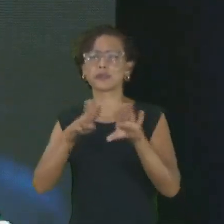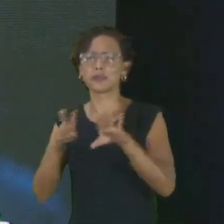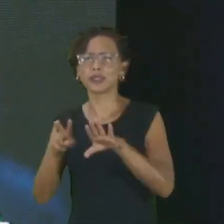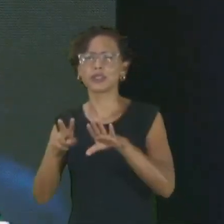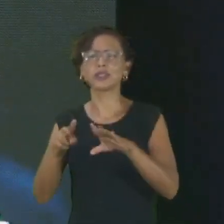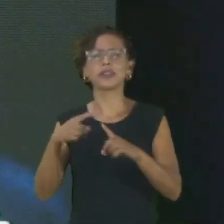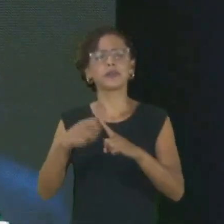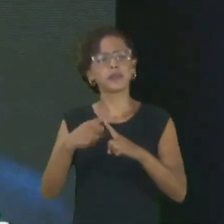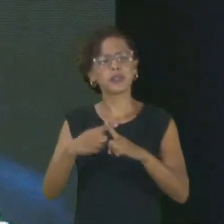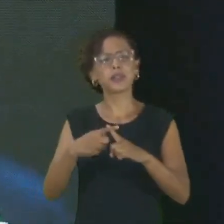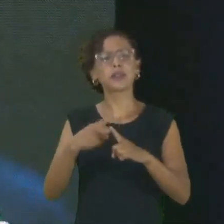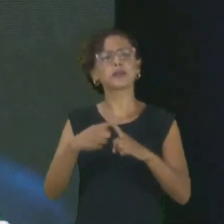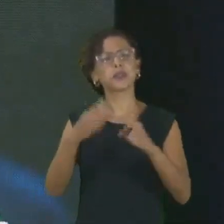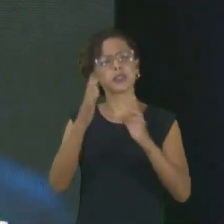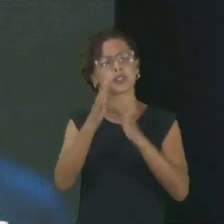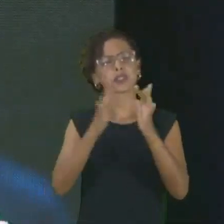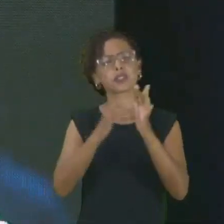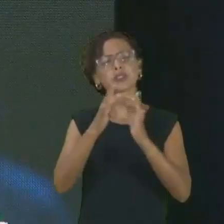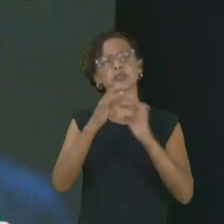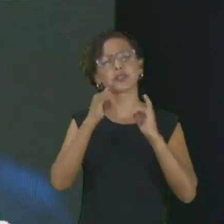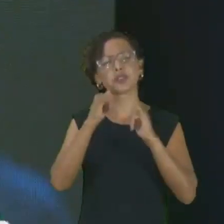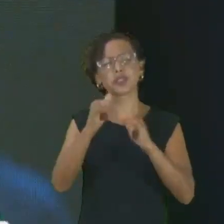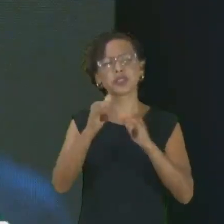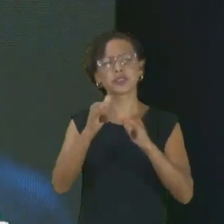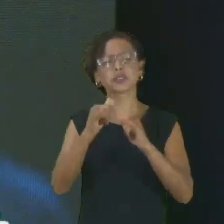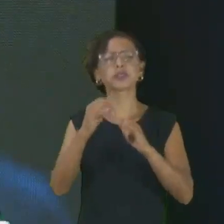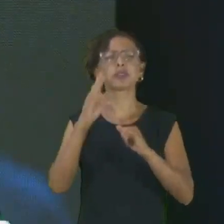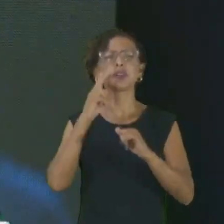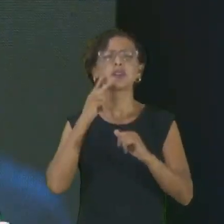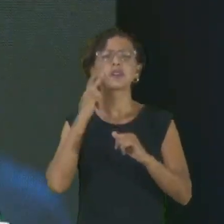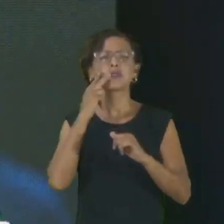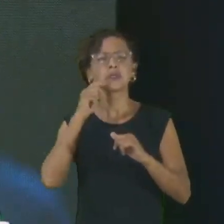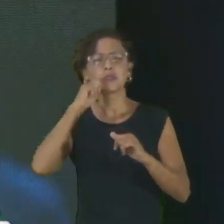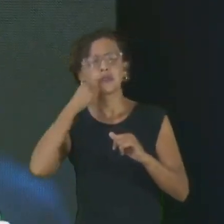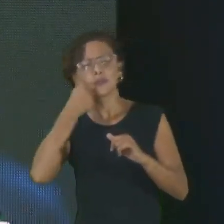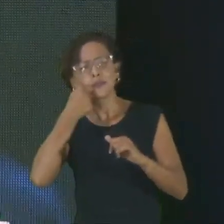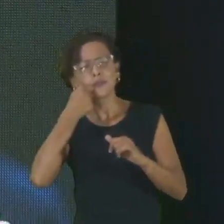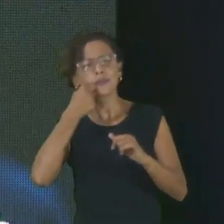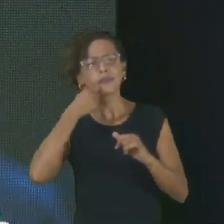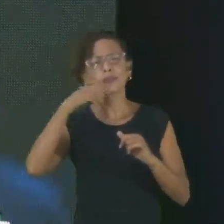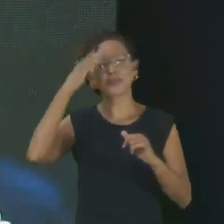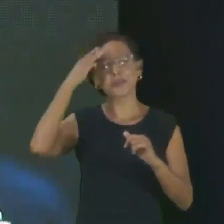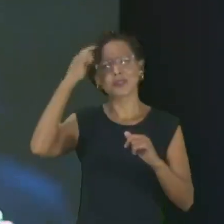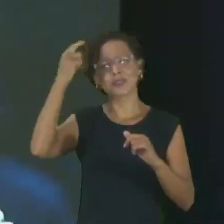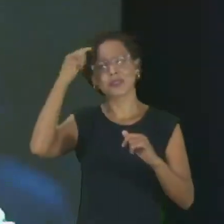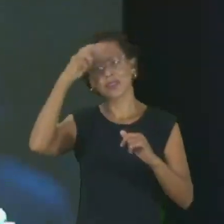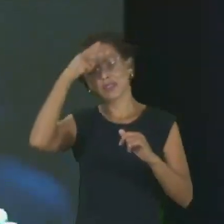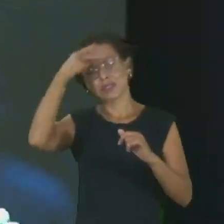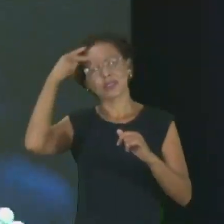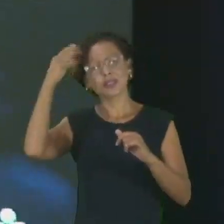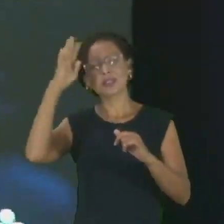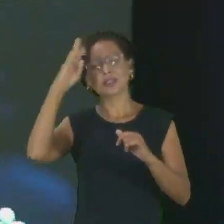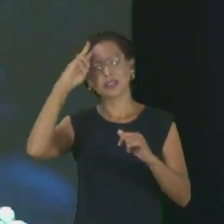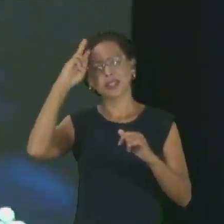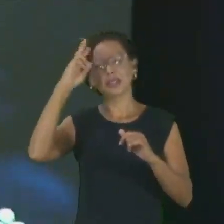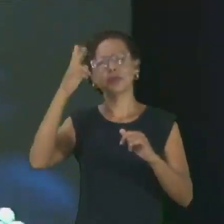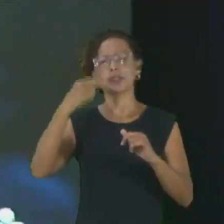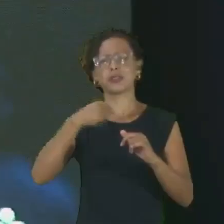fazei isso em memória de mim. Nunca se esqueça da sua